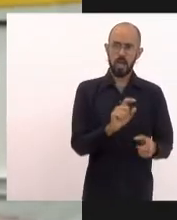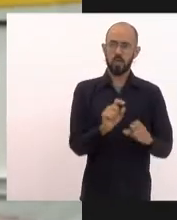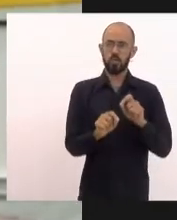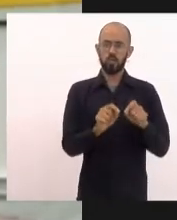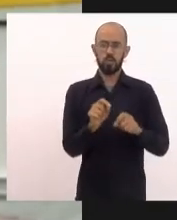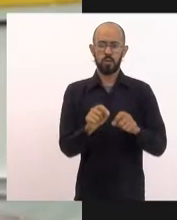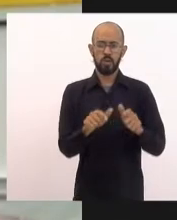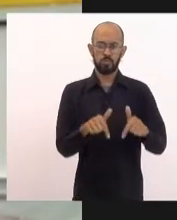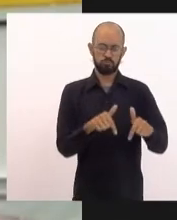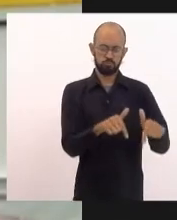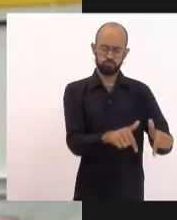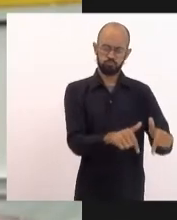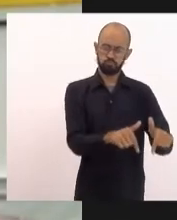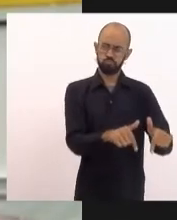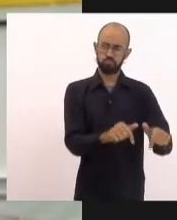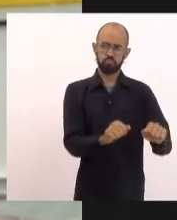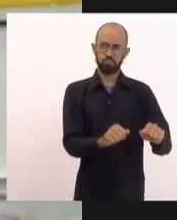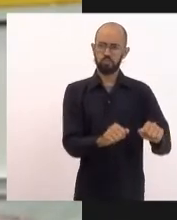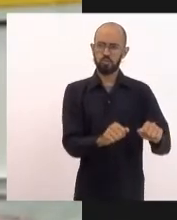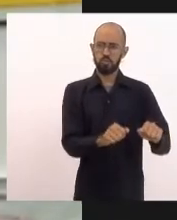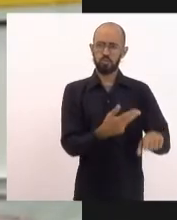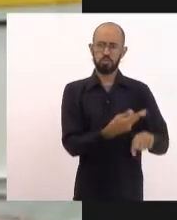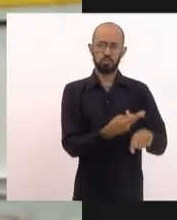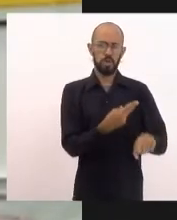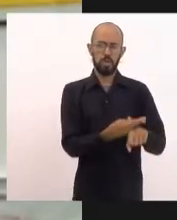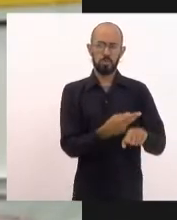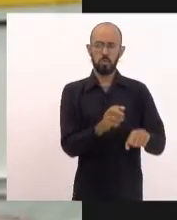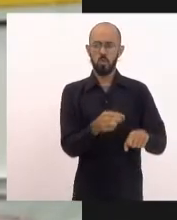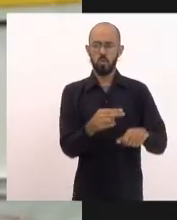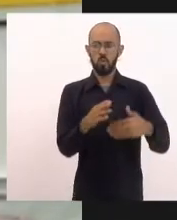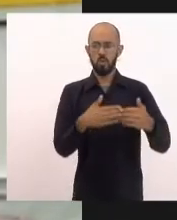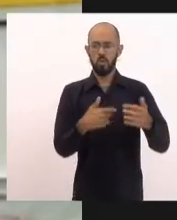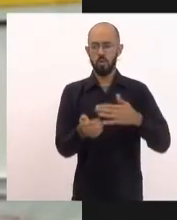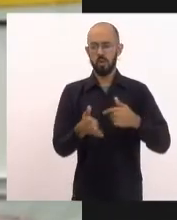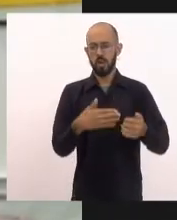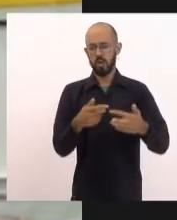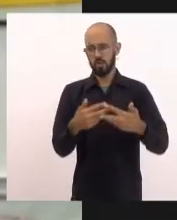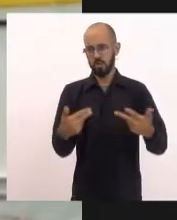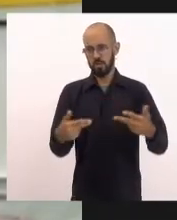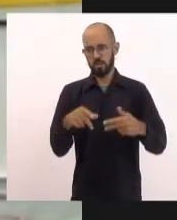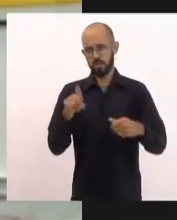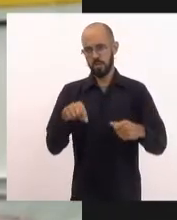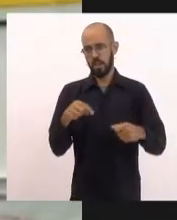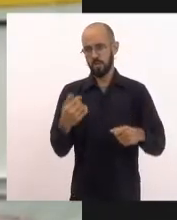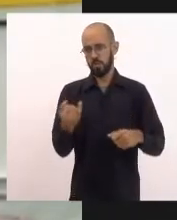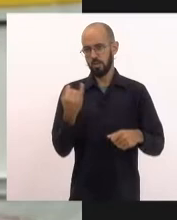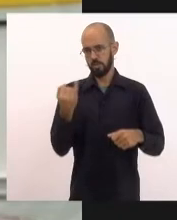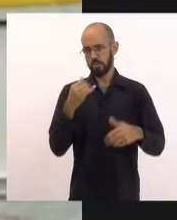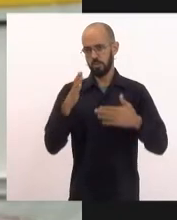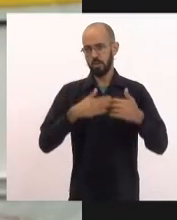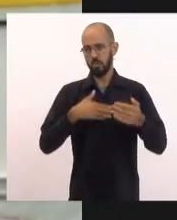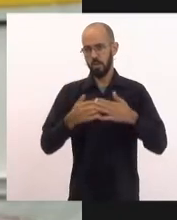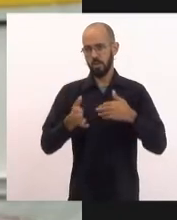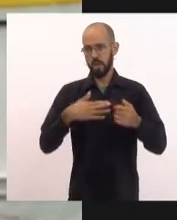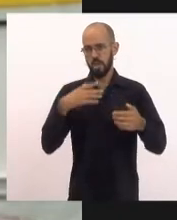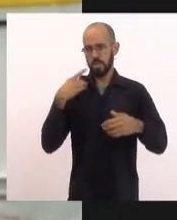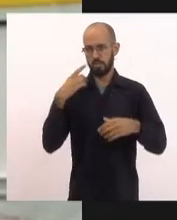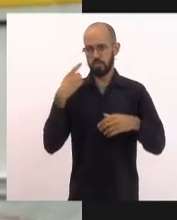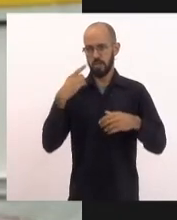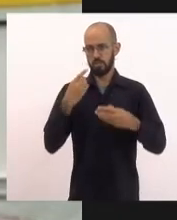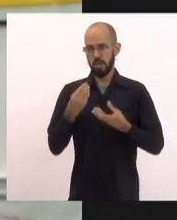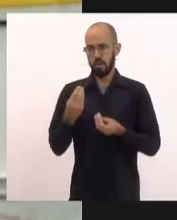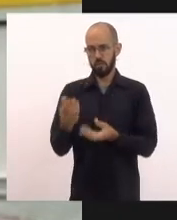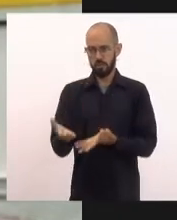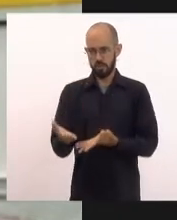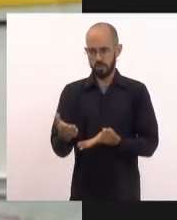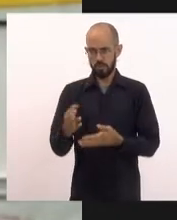diploma, uma comenda, uma medalha, seja lá o que for, que é legítimo a qualquer deputado oferecer a quem quer que seja,